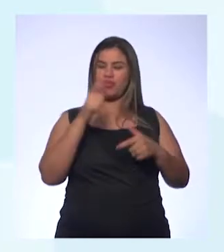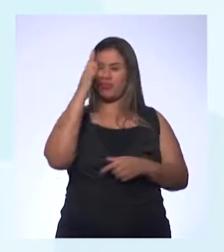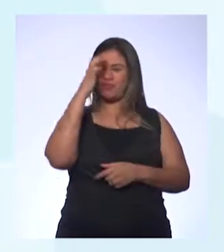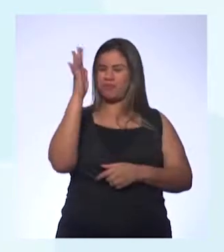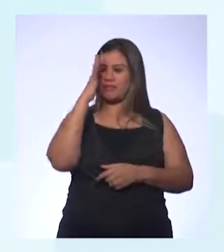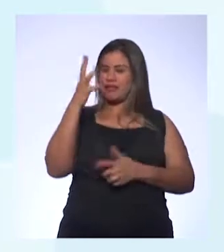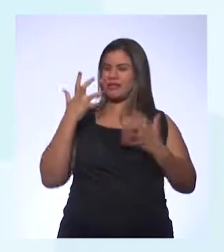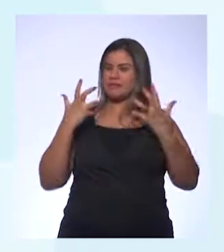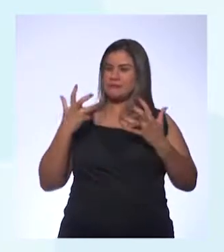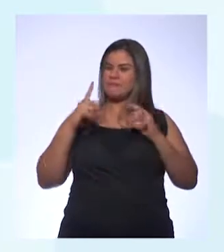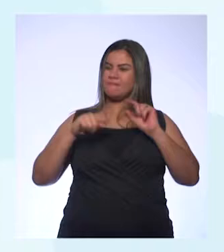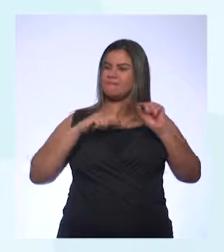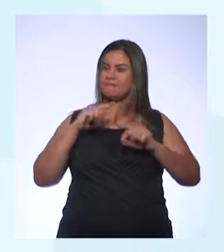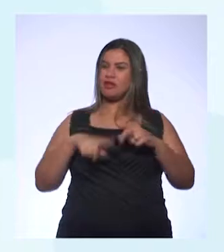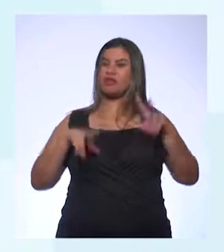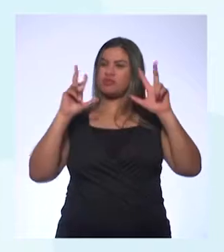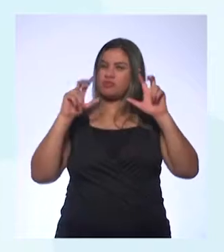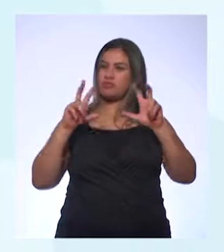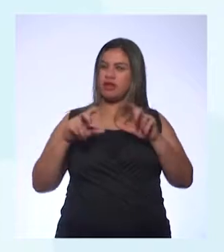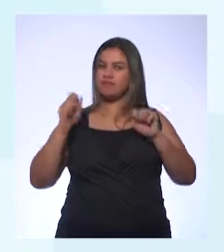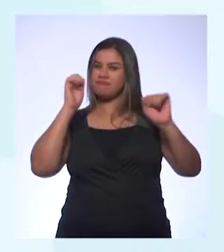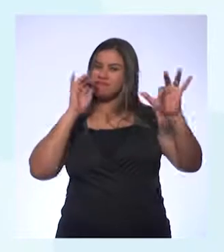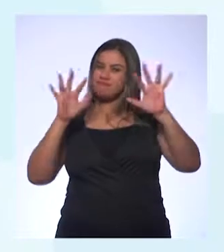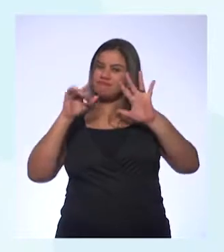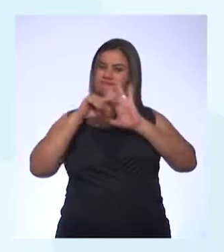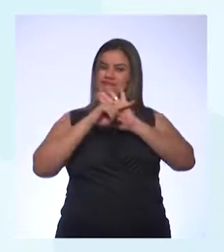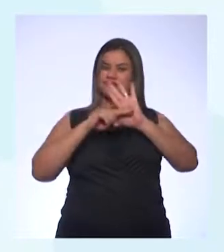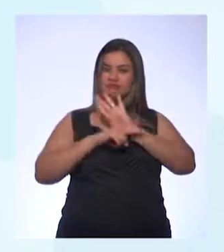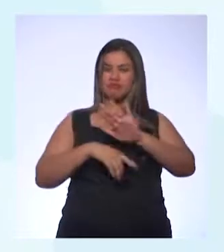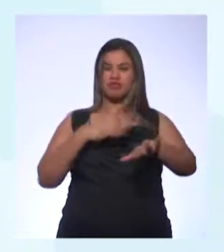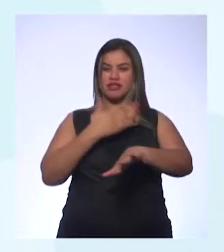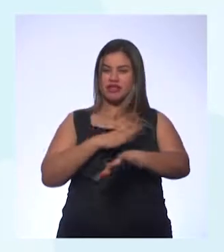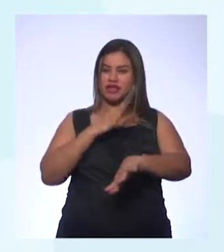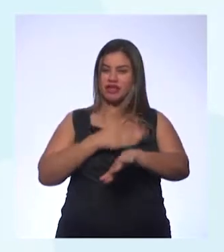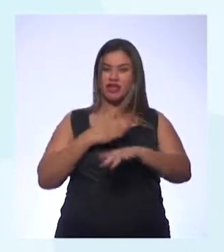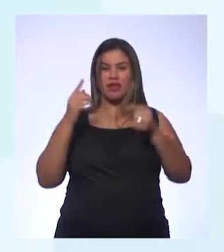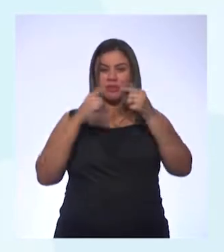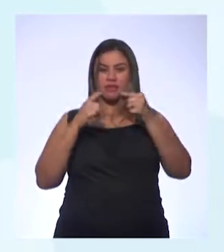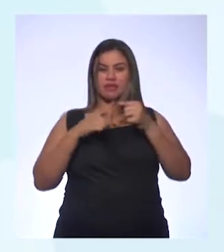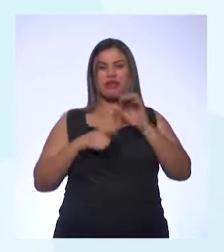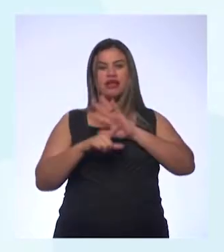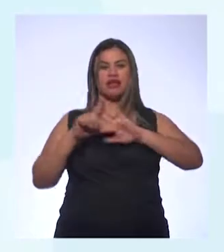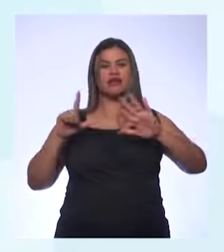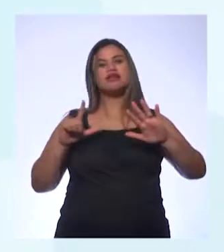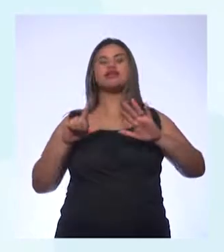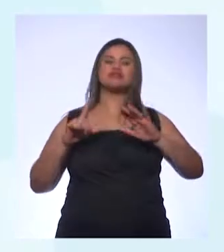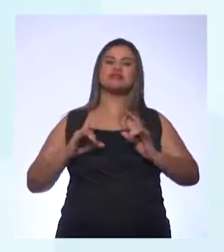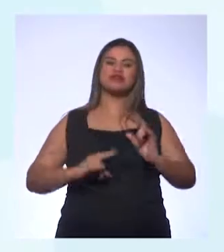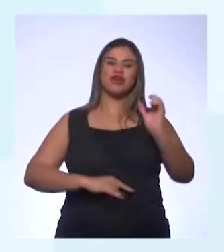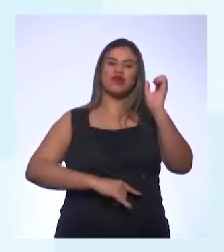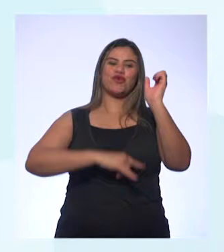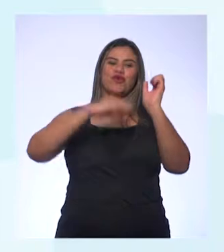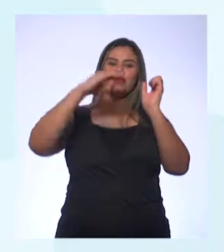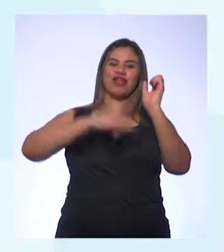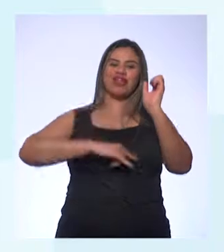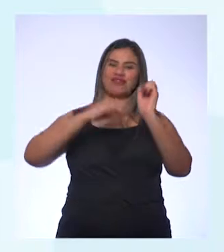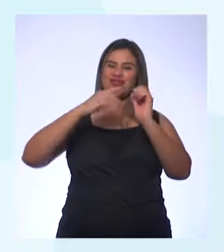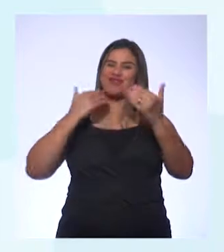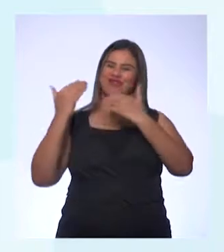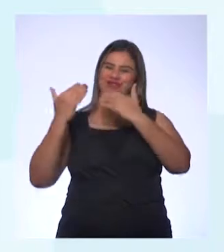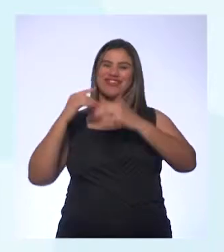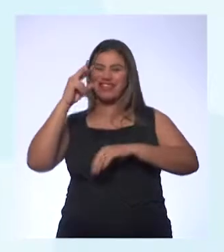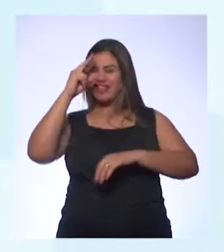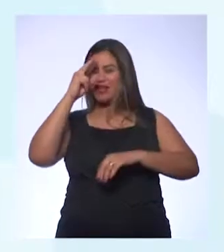no que você quer, um tema, reflexão, pesquisa, insights, que é o que a gente estava conversando no elevador, os insights,